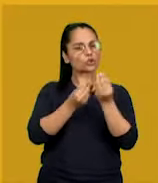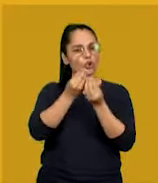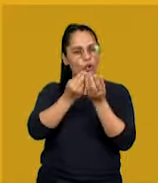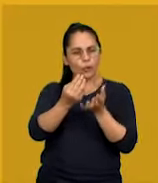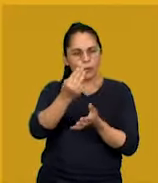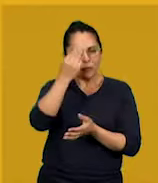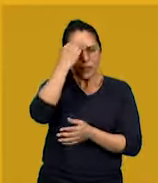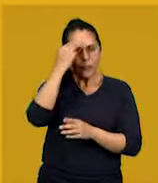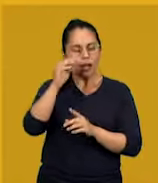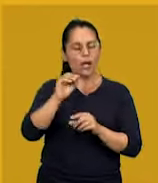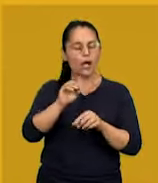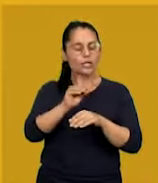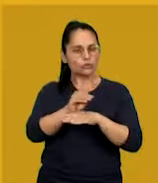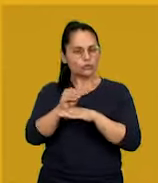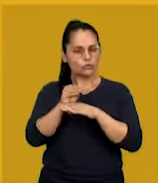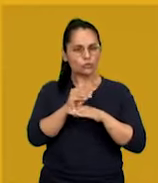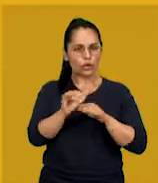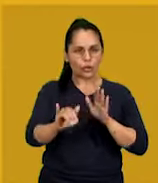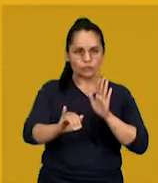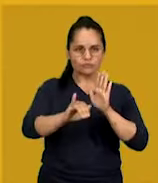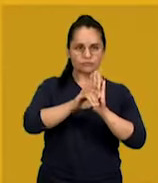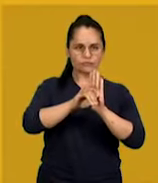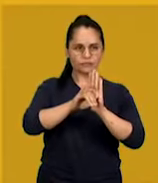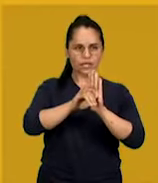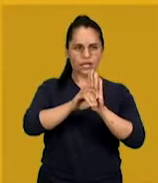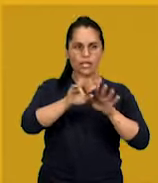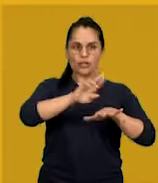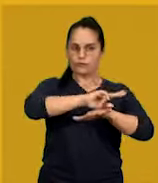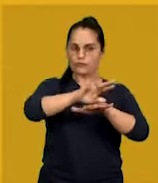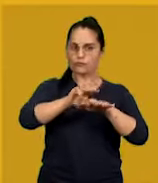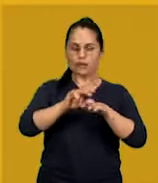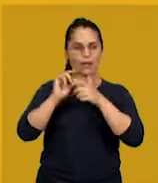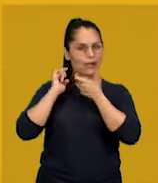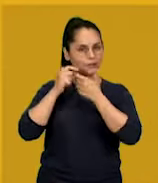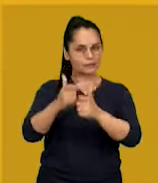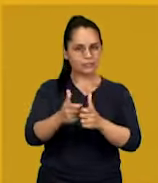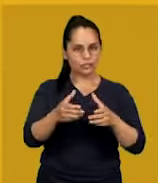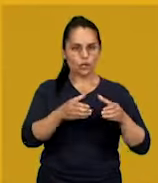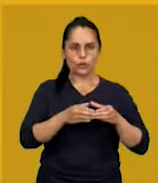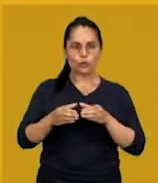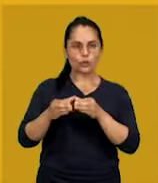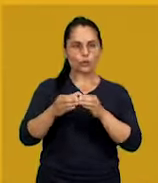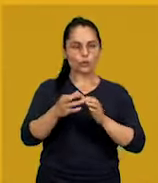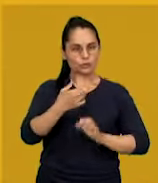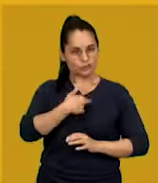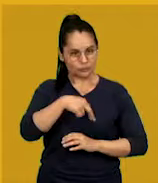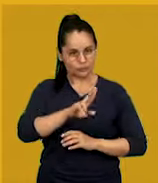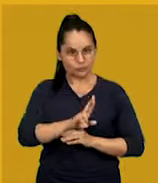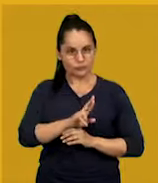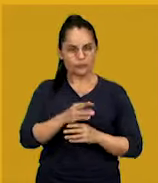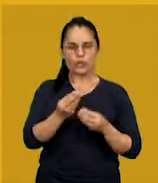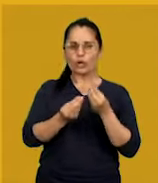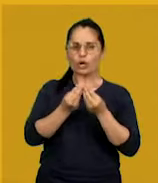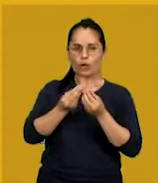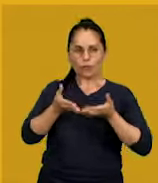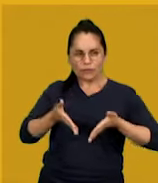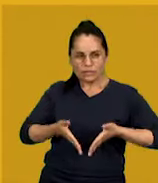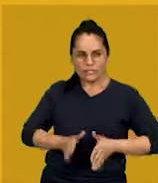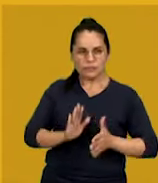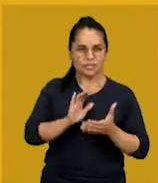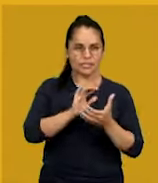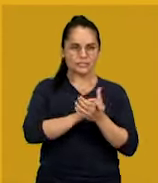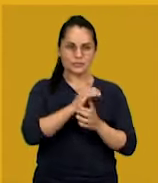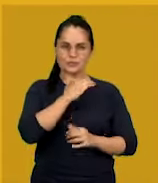memória e preservação da identidade em diversas tradições e grupos religiosos. Ritos de nascimento,